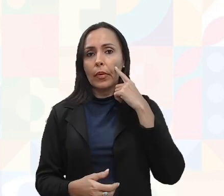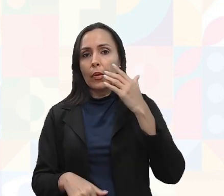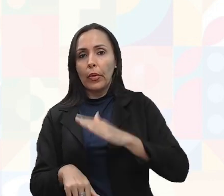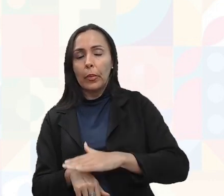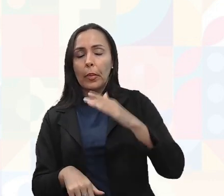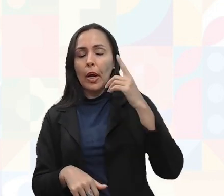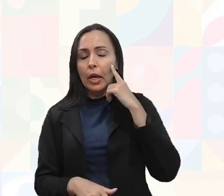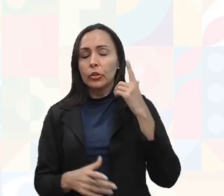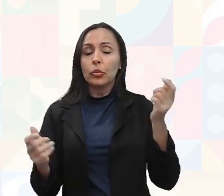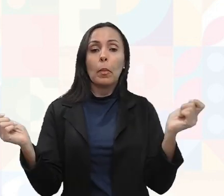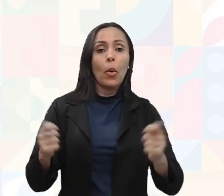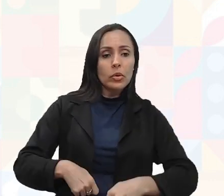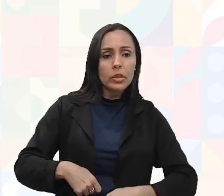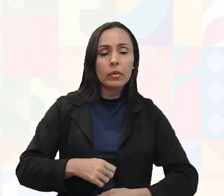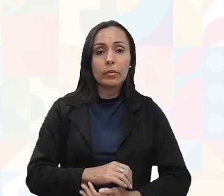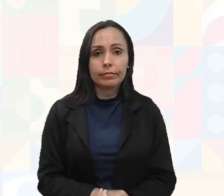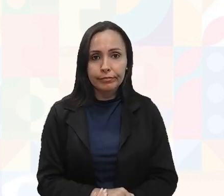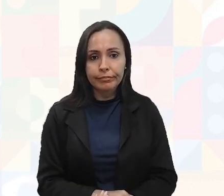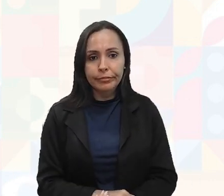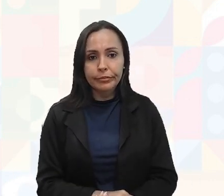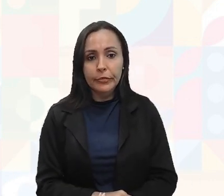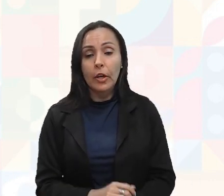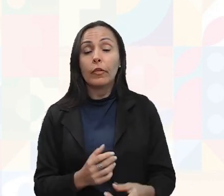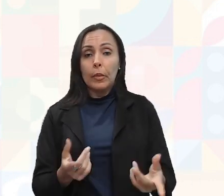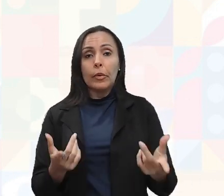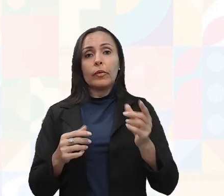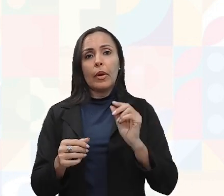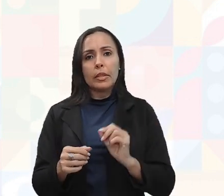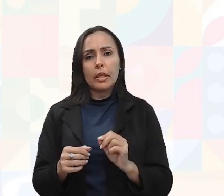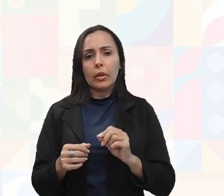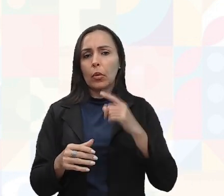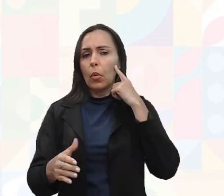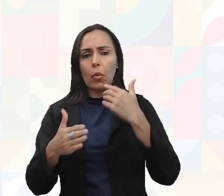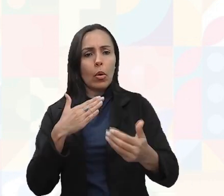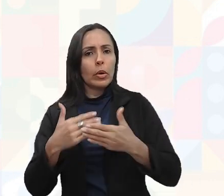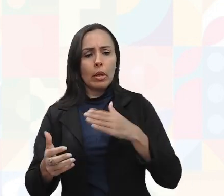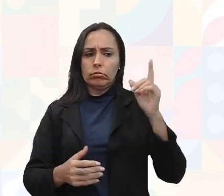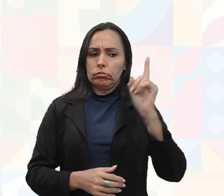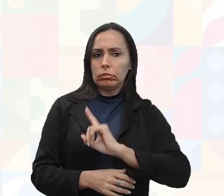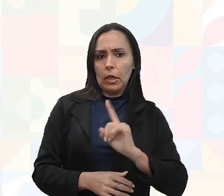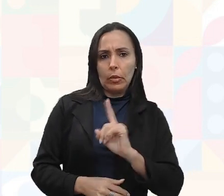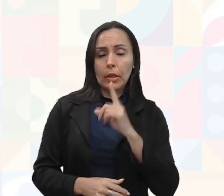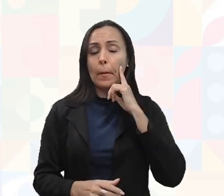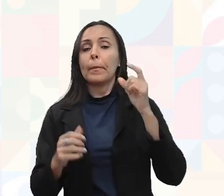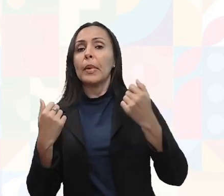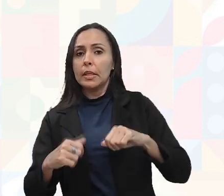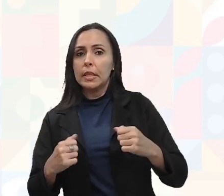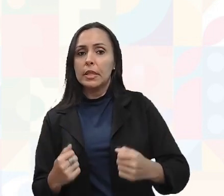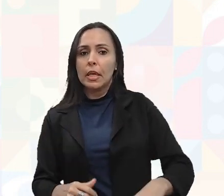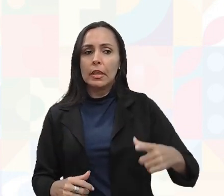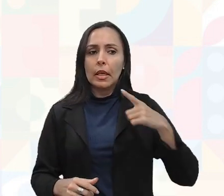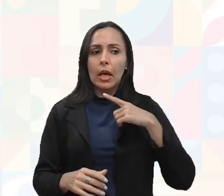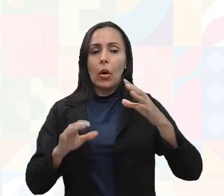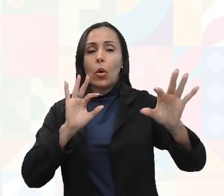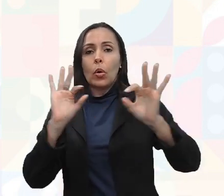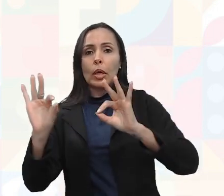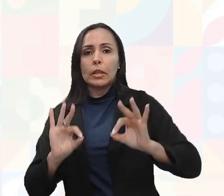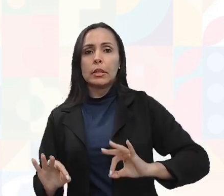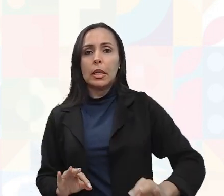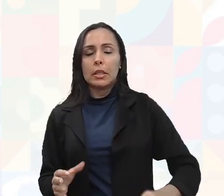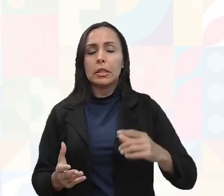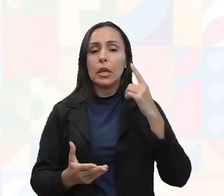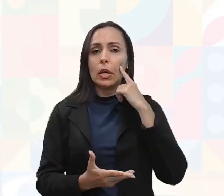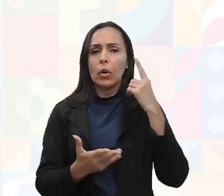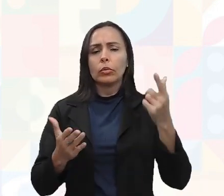detalhes possível. Não vamos tentar fazer isso de uma forma qualquer. Isso realmente tem que ter toda uma questão de um estudo,